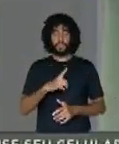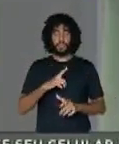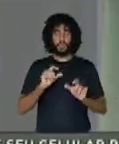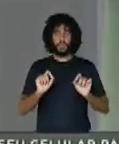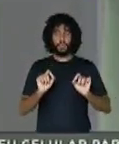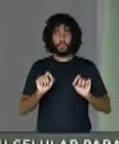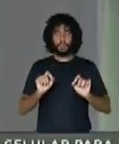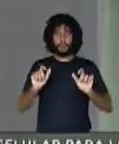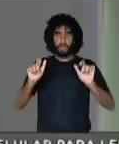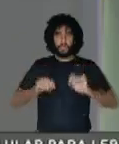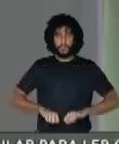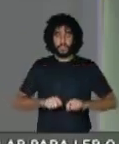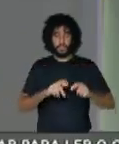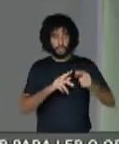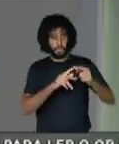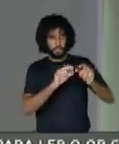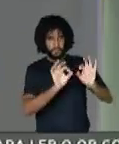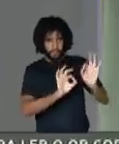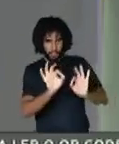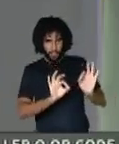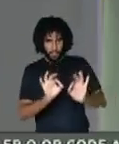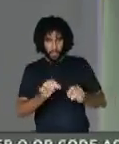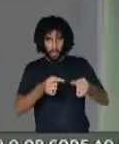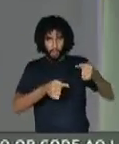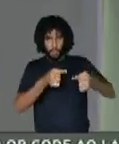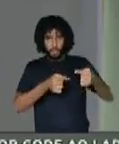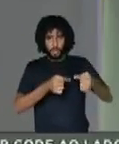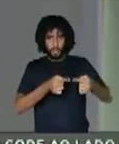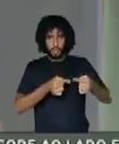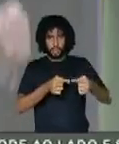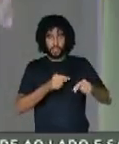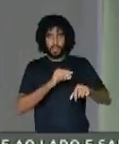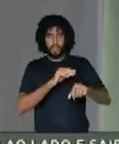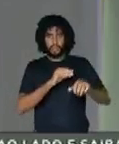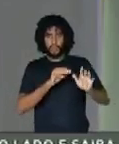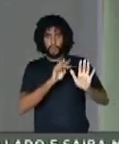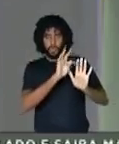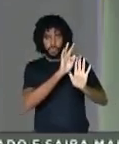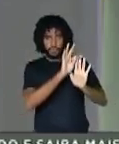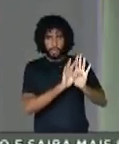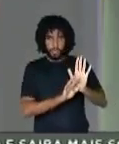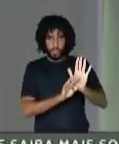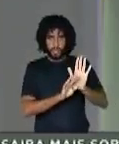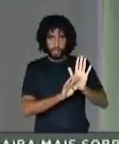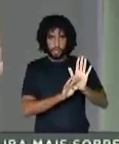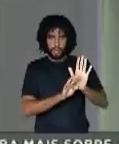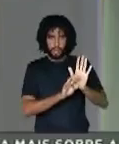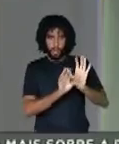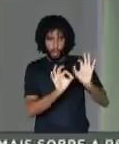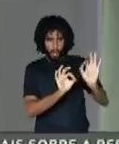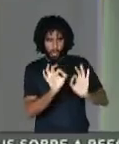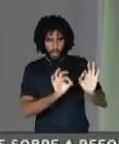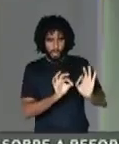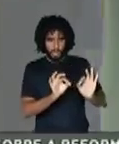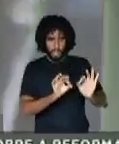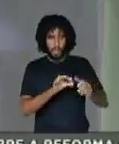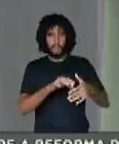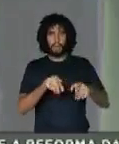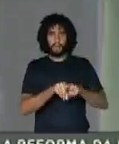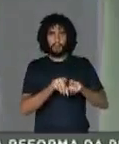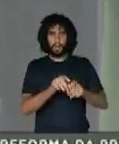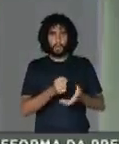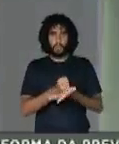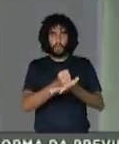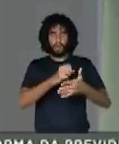a capacidade aqui de construir uma política de redução de danos da proposta num acordo com a liderança da maioria. Eu quero